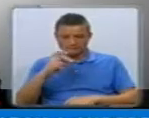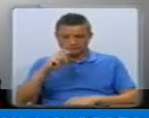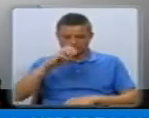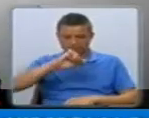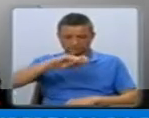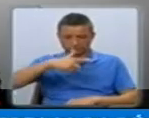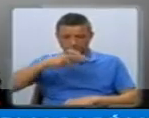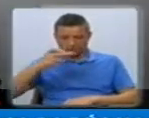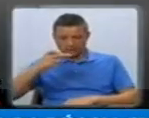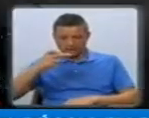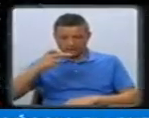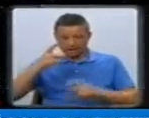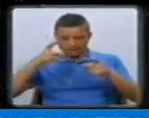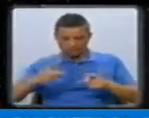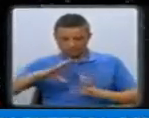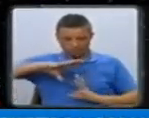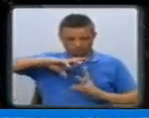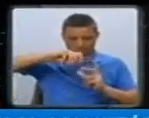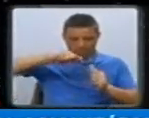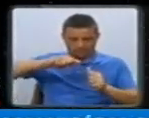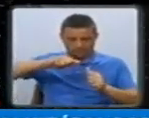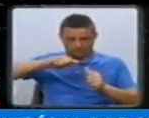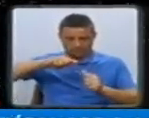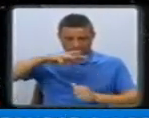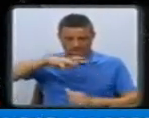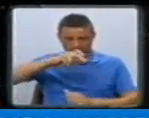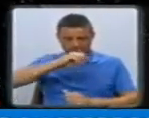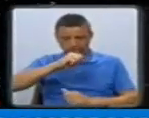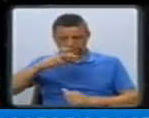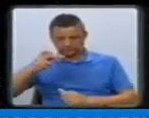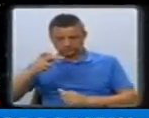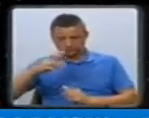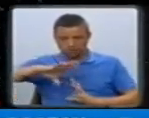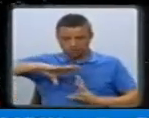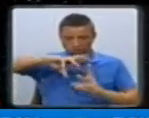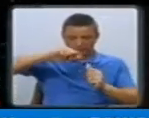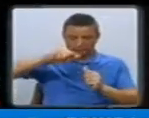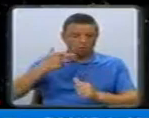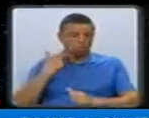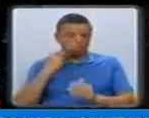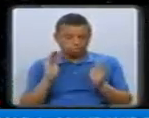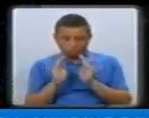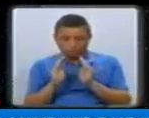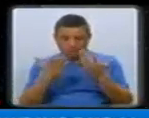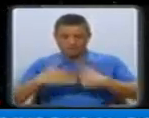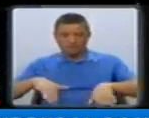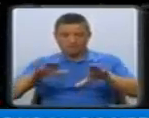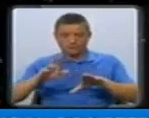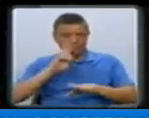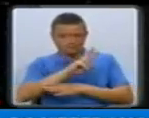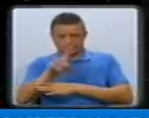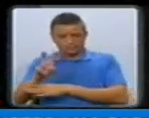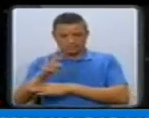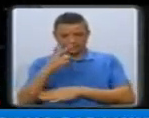um embrião de um planeta. Se tivesse um bocadinho mais de massa, e estaríamos a falar se calhar de um planeta ou de um planeta anão. E, portanto, quando os astrónomos olham para